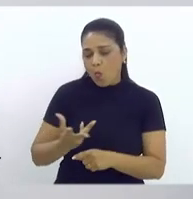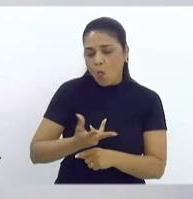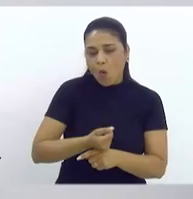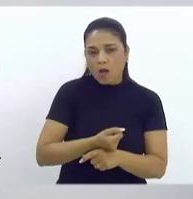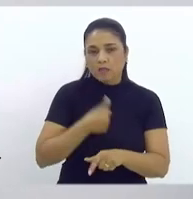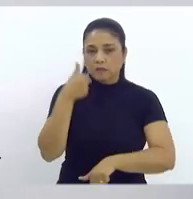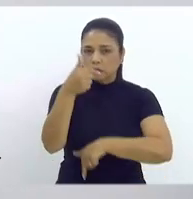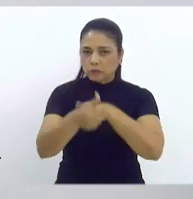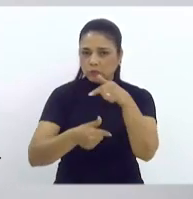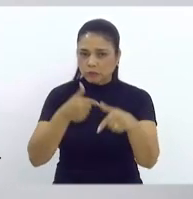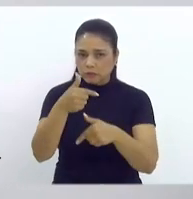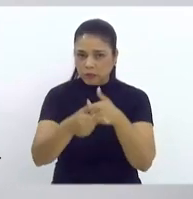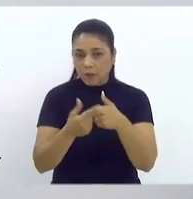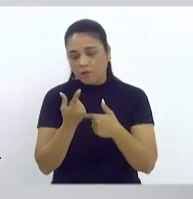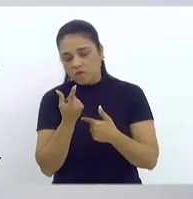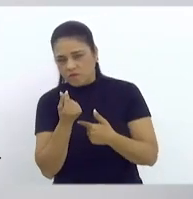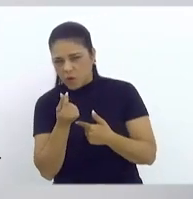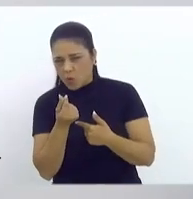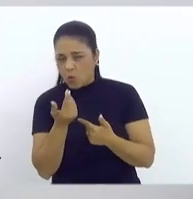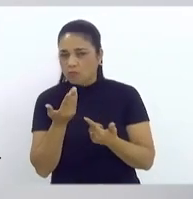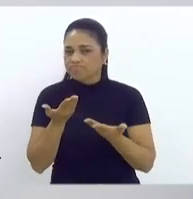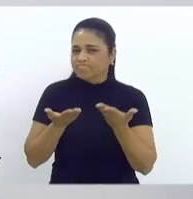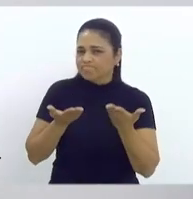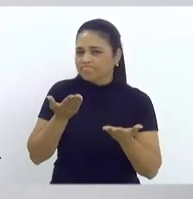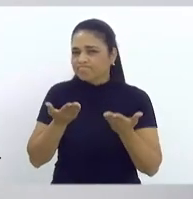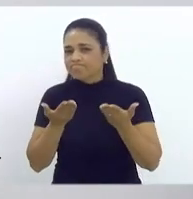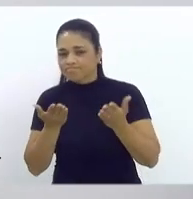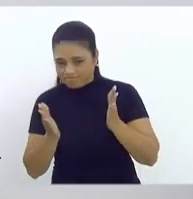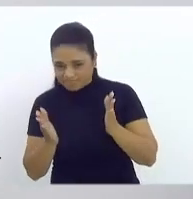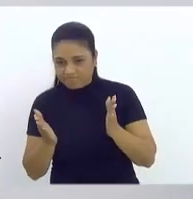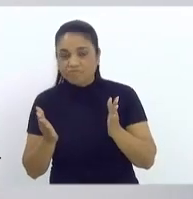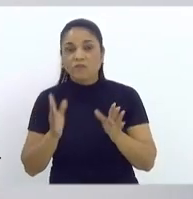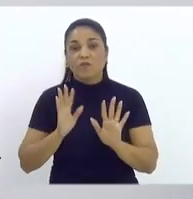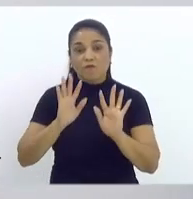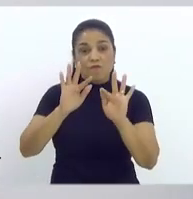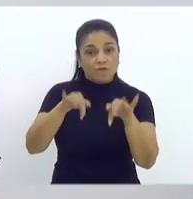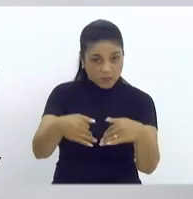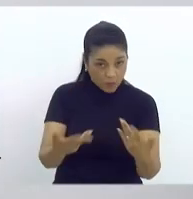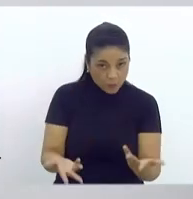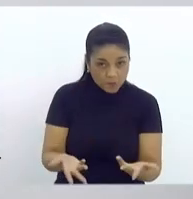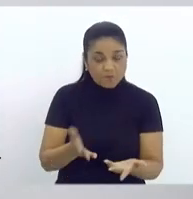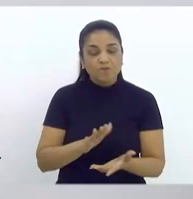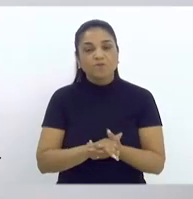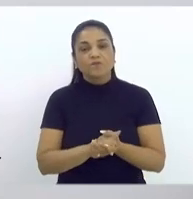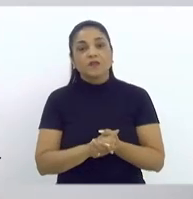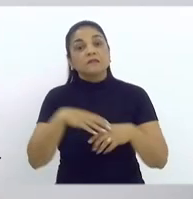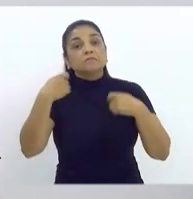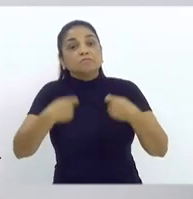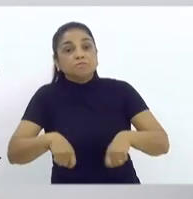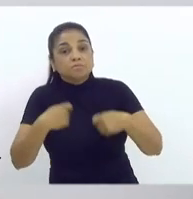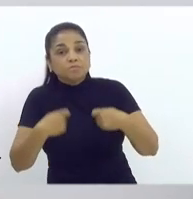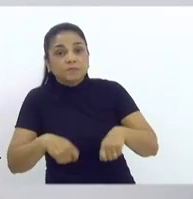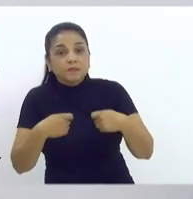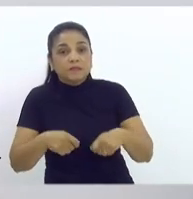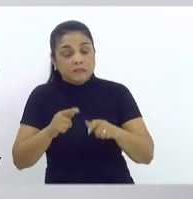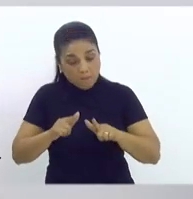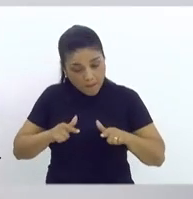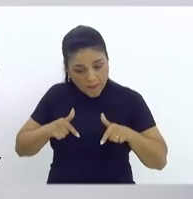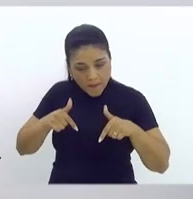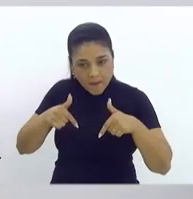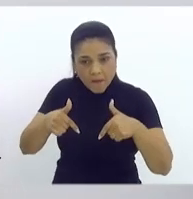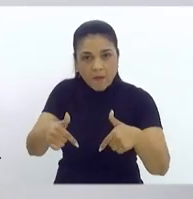prestado sob um preço razoável também para o consumidor final. E, para isso, a gente precisa ter uma atividade